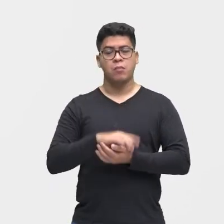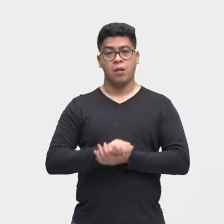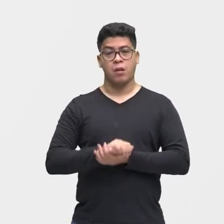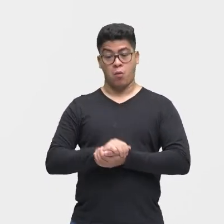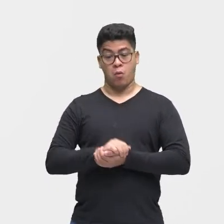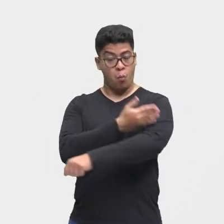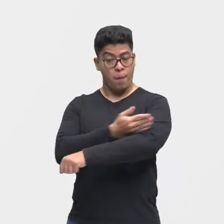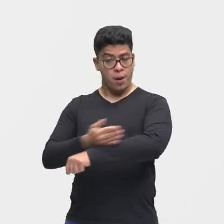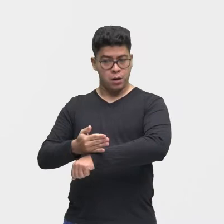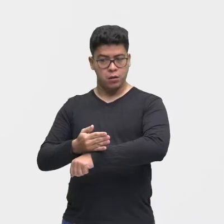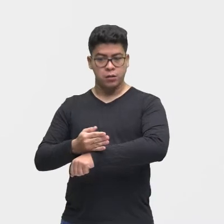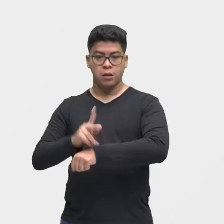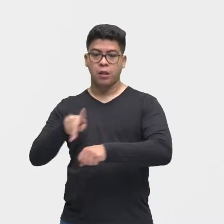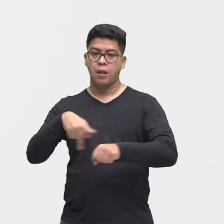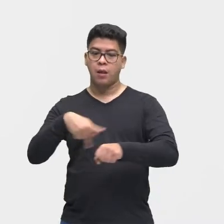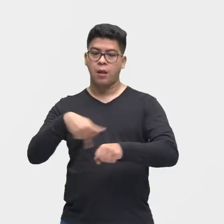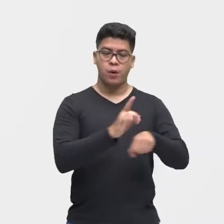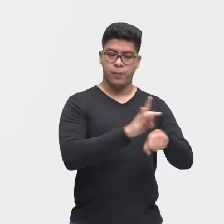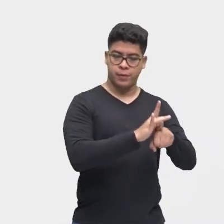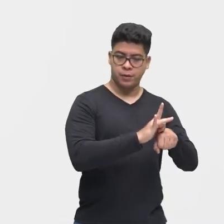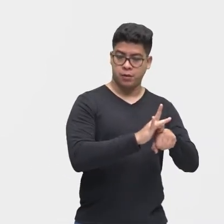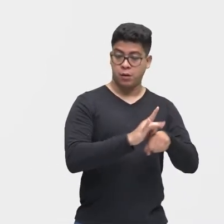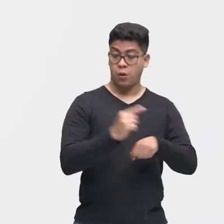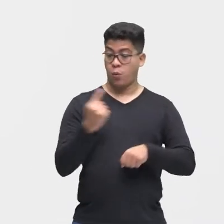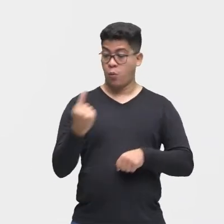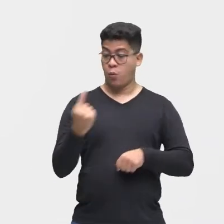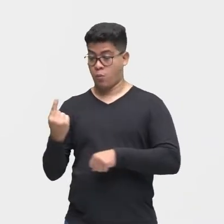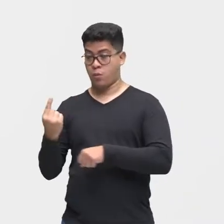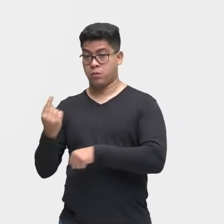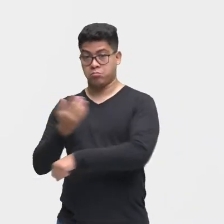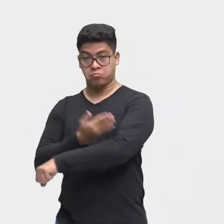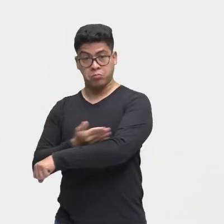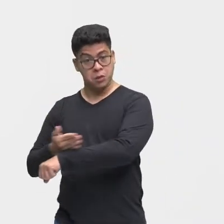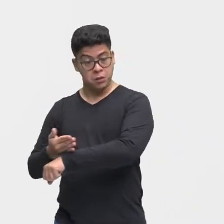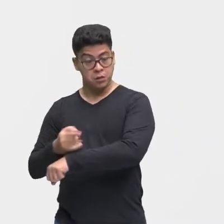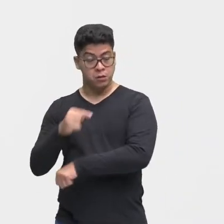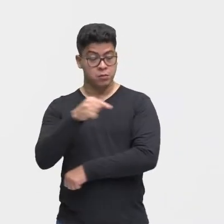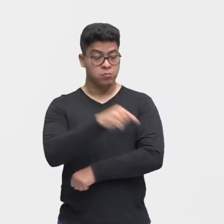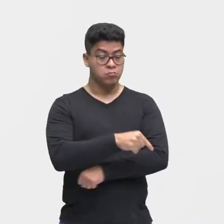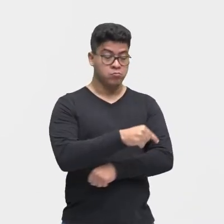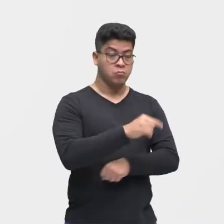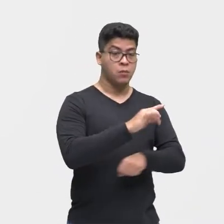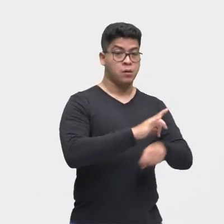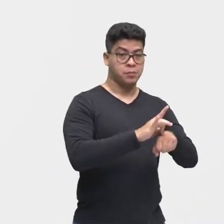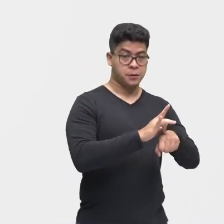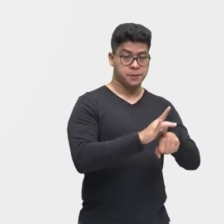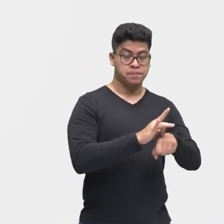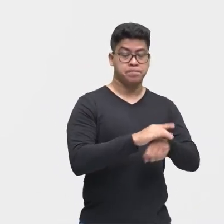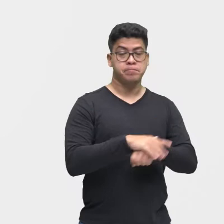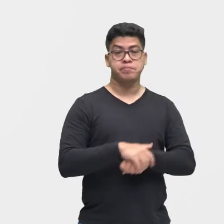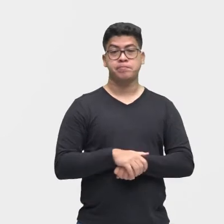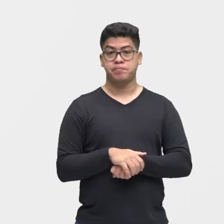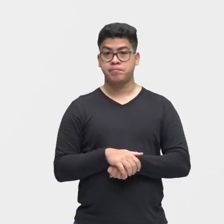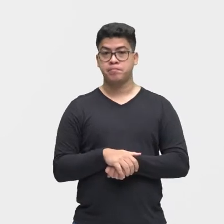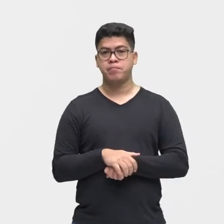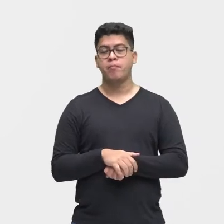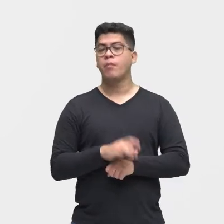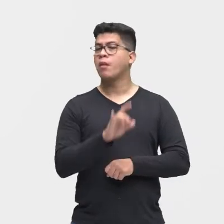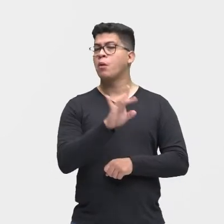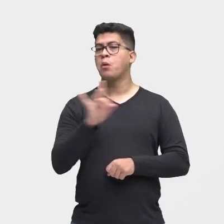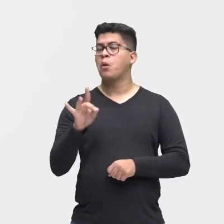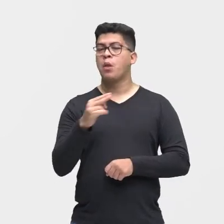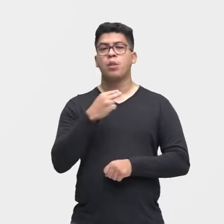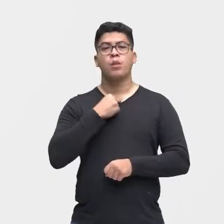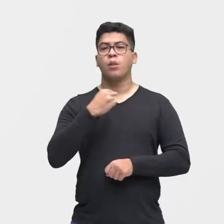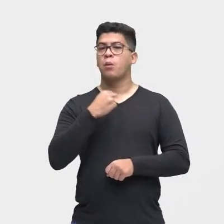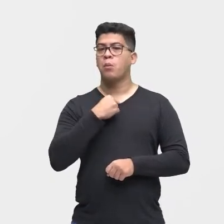negras joga outra vez e assim nós vamos jogando até chegar o objetivo principal do jogo a próxima regra que as peças